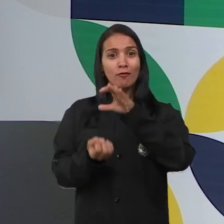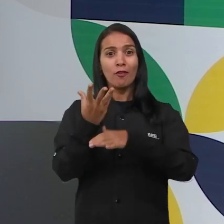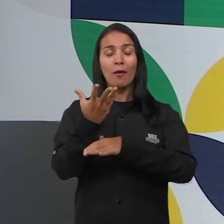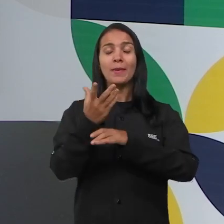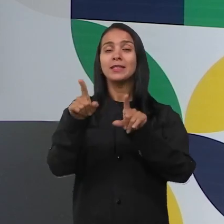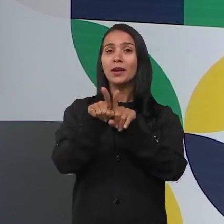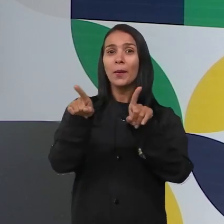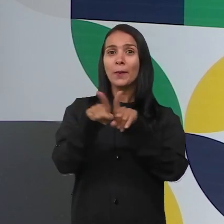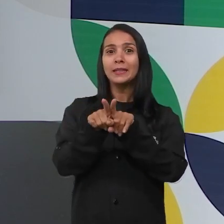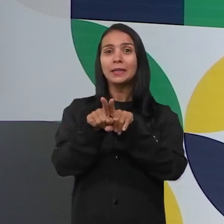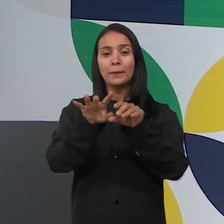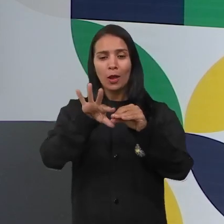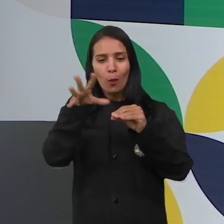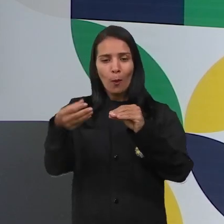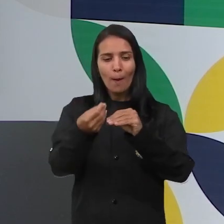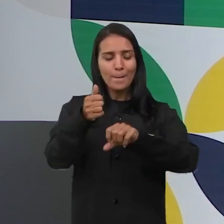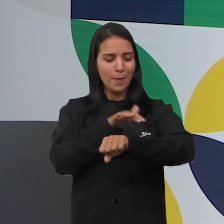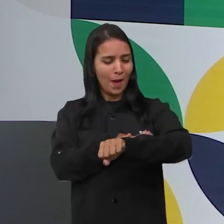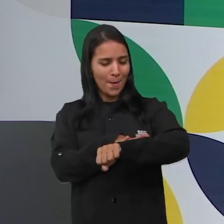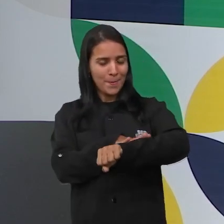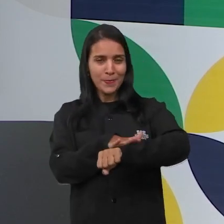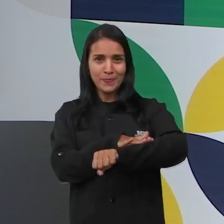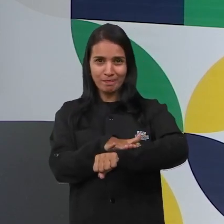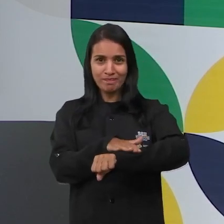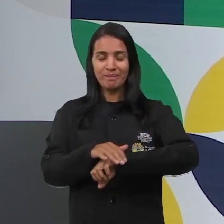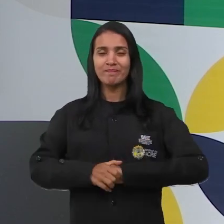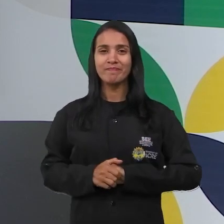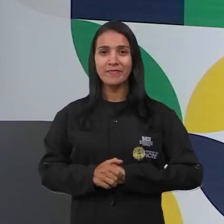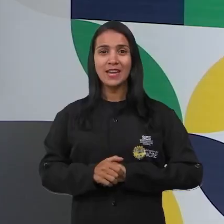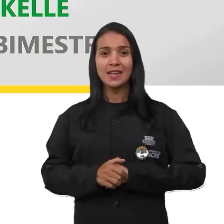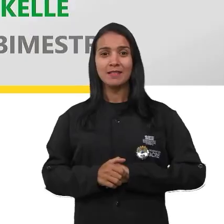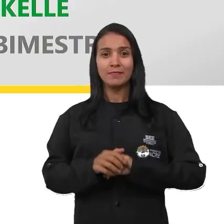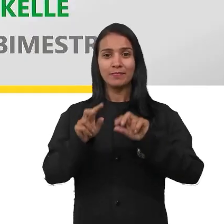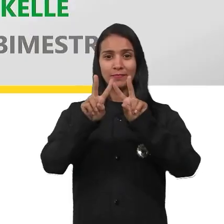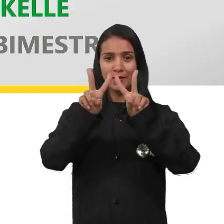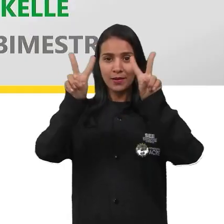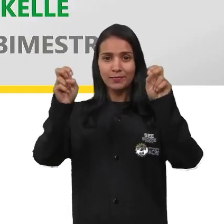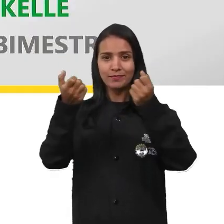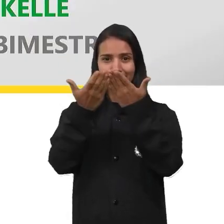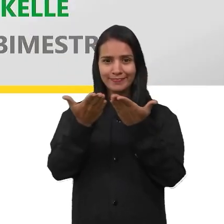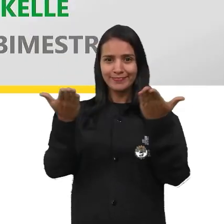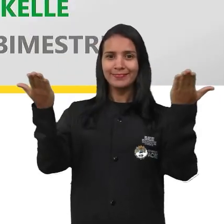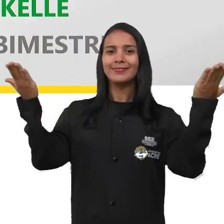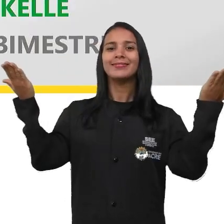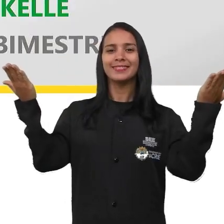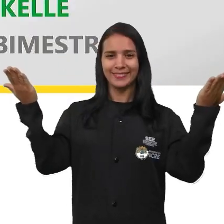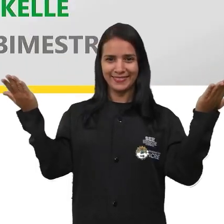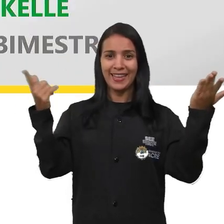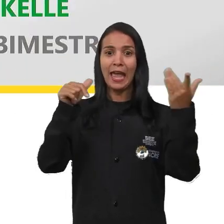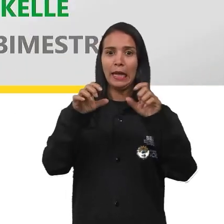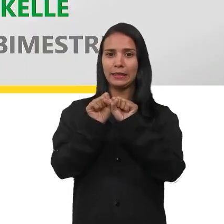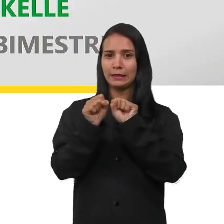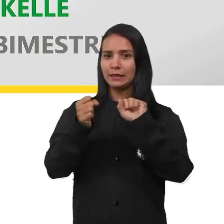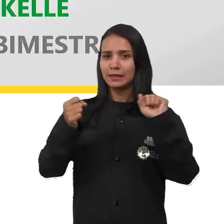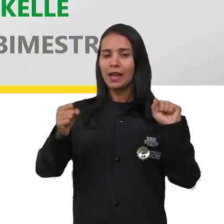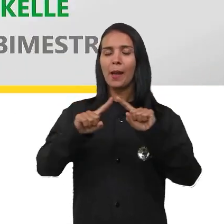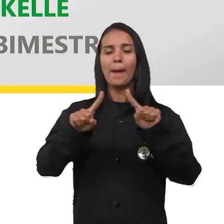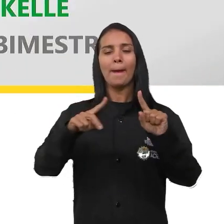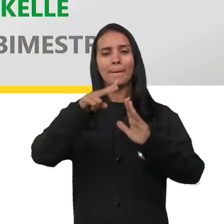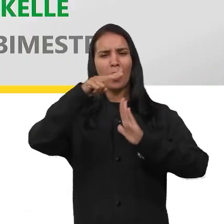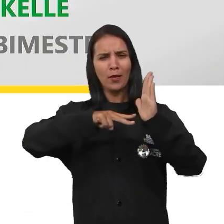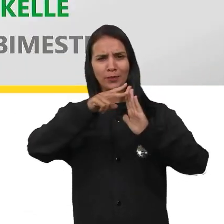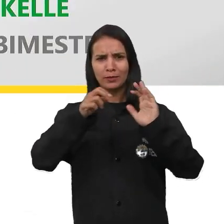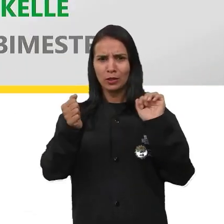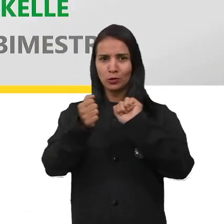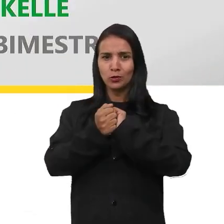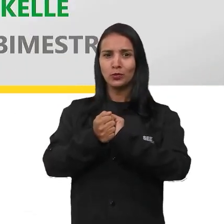Vamos então? Aqui na tela eu quero mostrar para vocês o tema completo, que é um tema até extenso, mas nós vamos ler juntos, tá